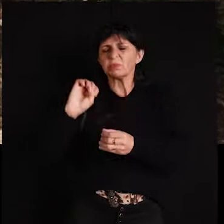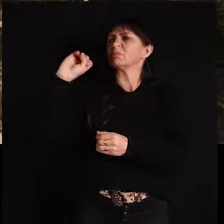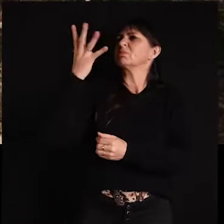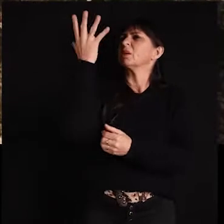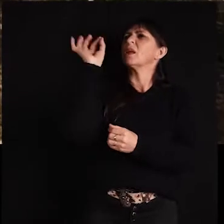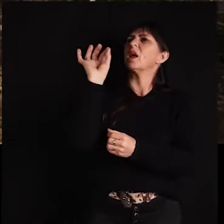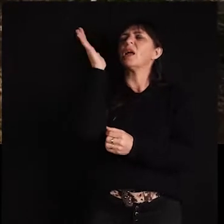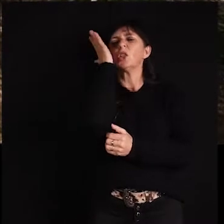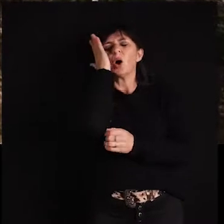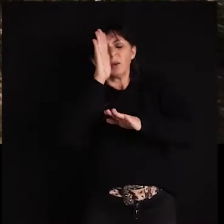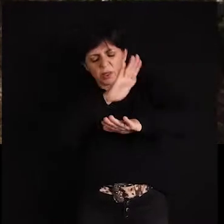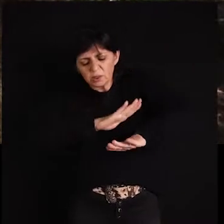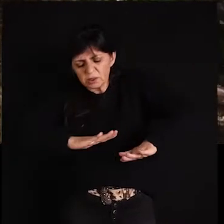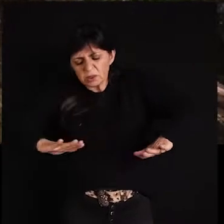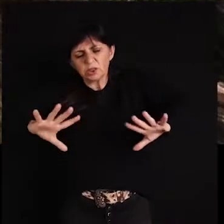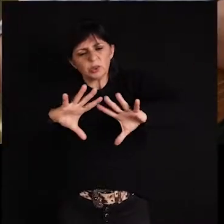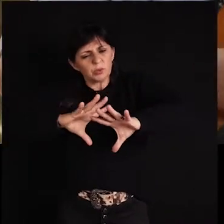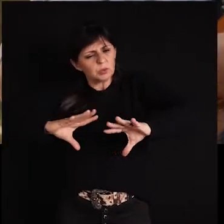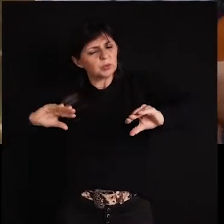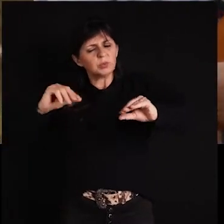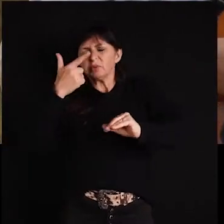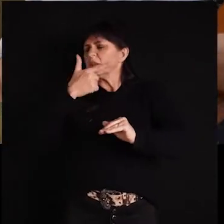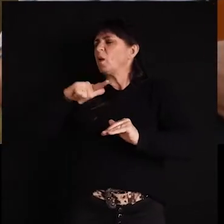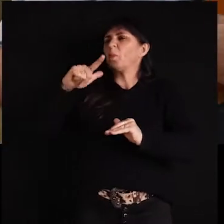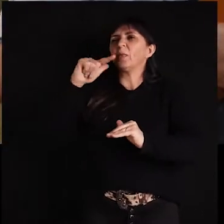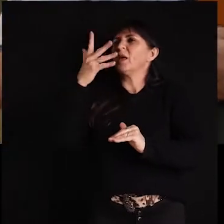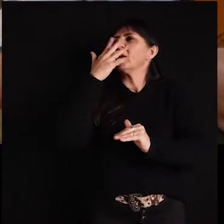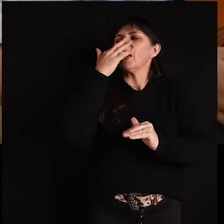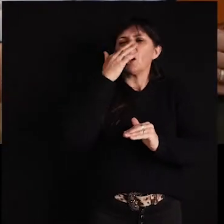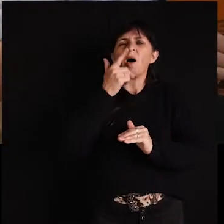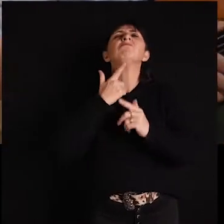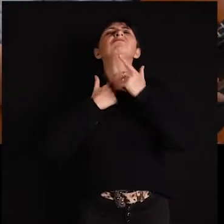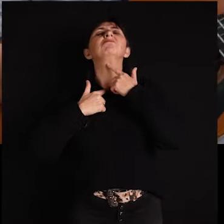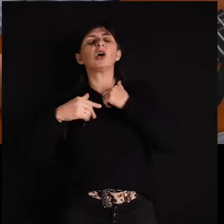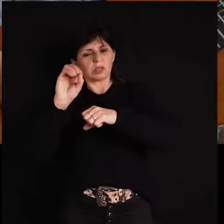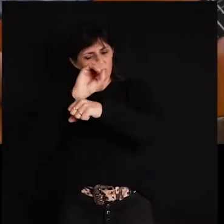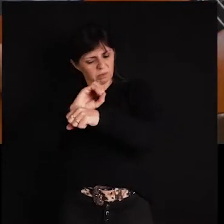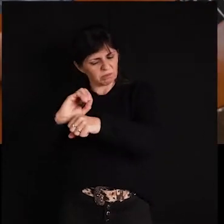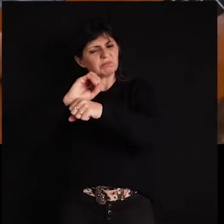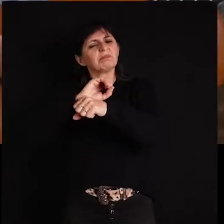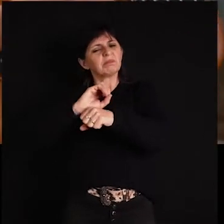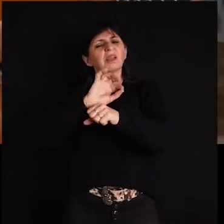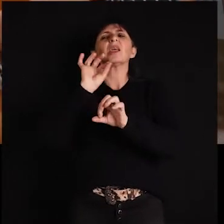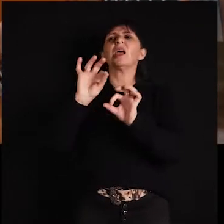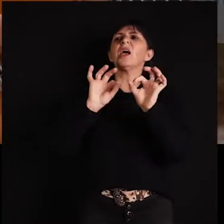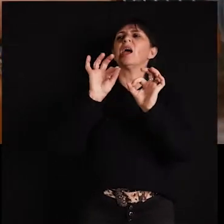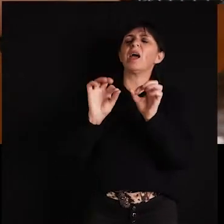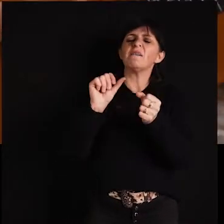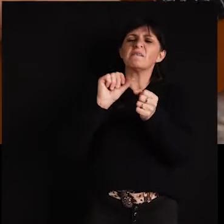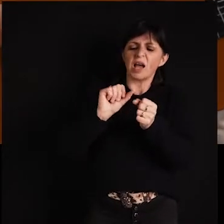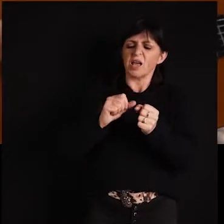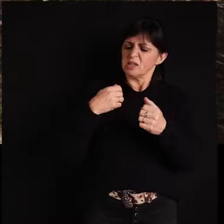dorme sobre um pelego não tem o apego que o ouro dá. Quem tem o corte pra lida